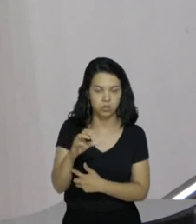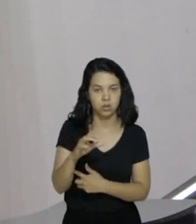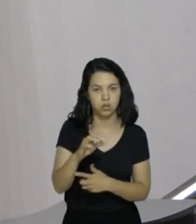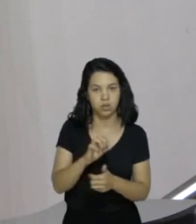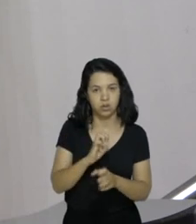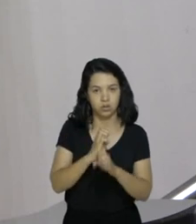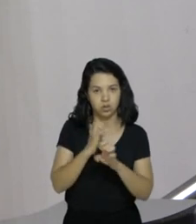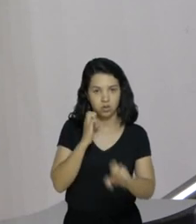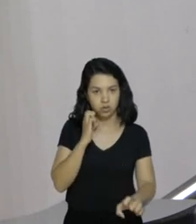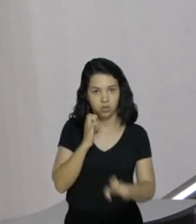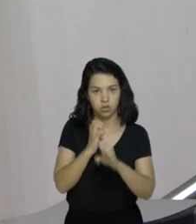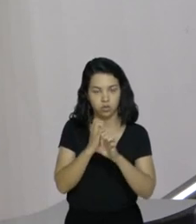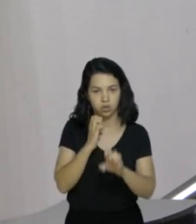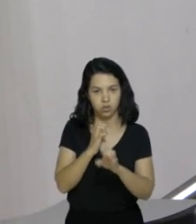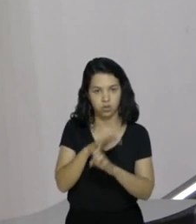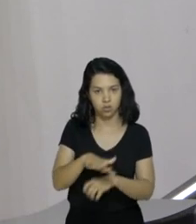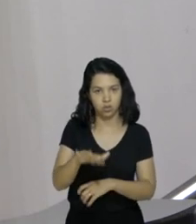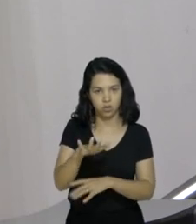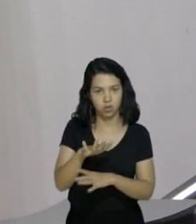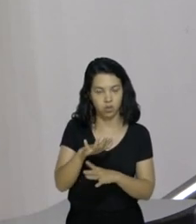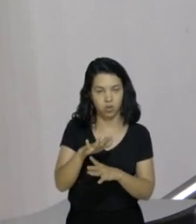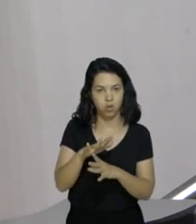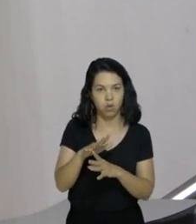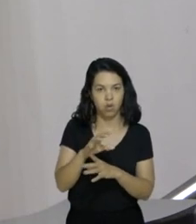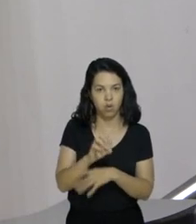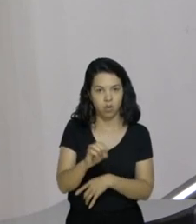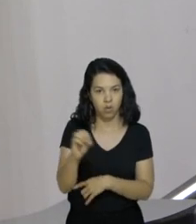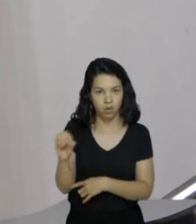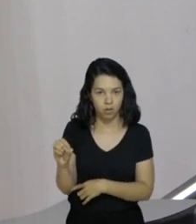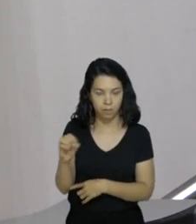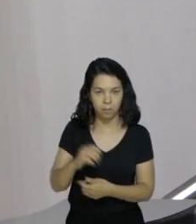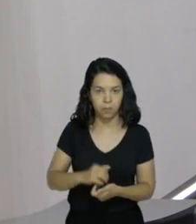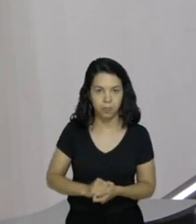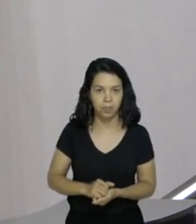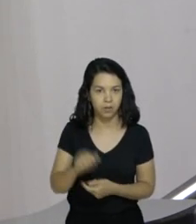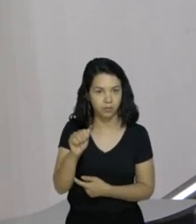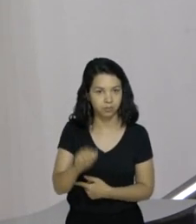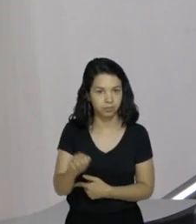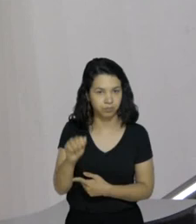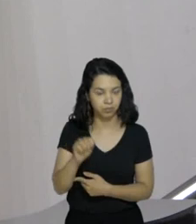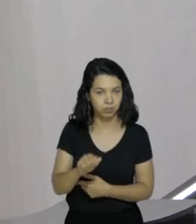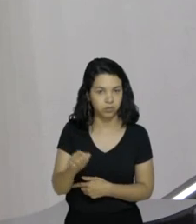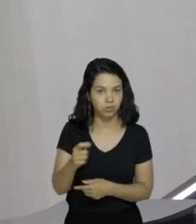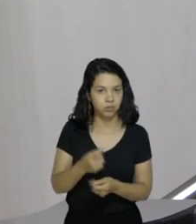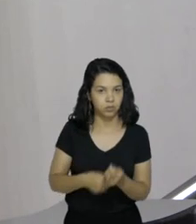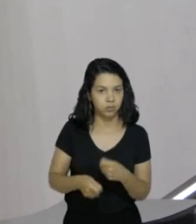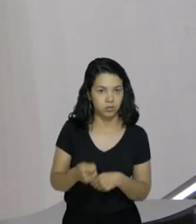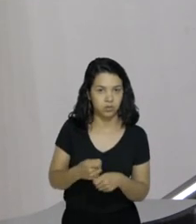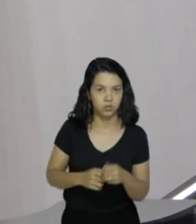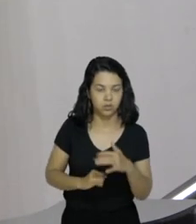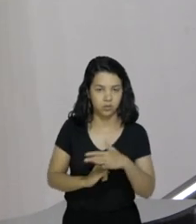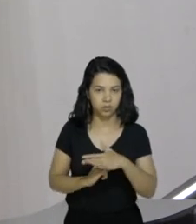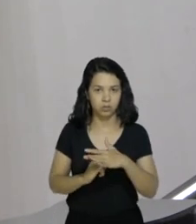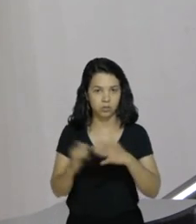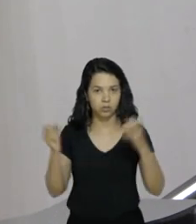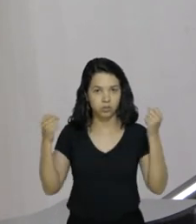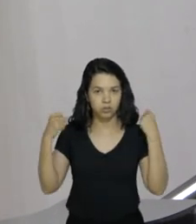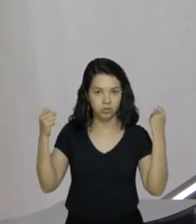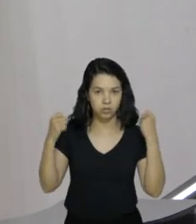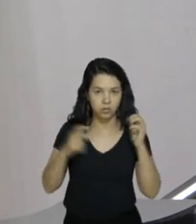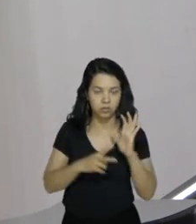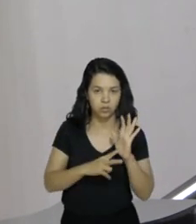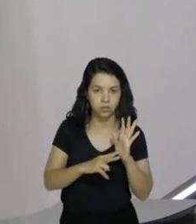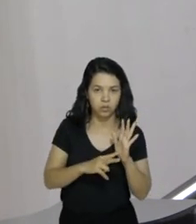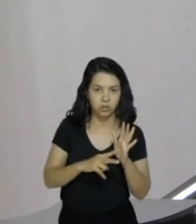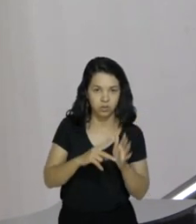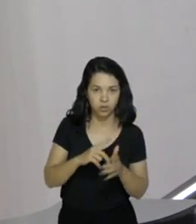Oeste, Câmara de Dirigentes Lojistas de Chapecó, Associação Comercial Industrial de Chapecó, Sindicato dos